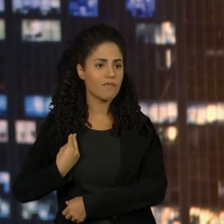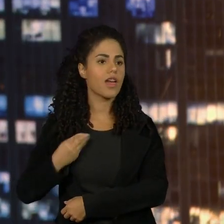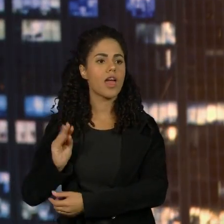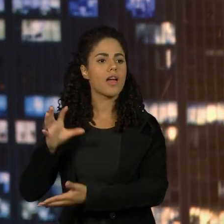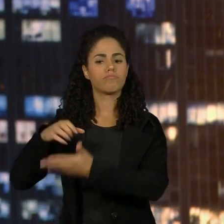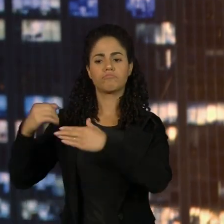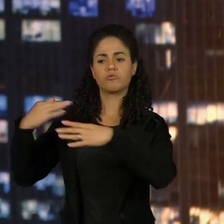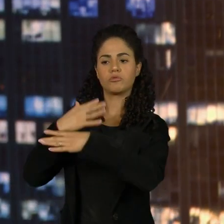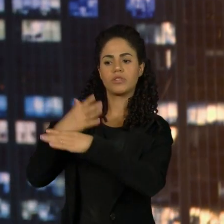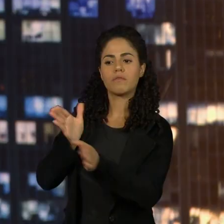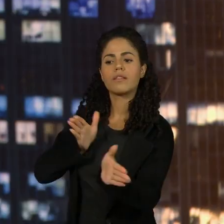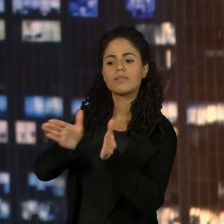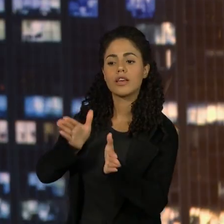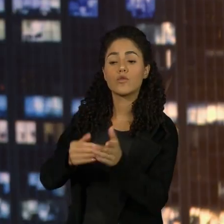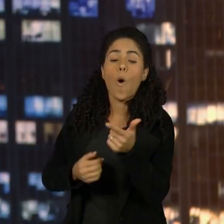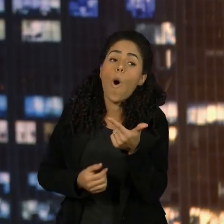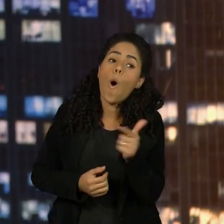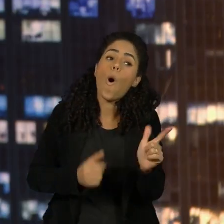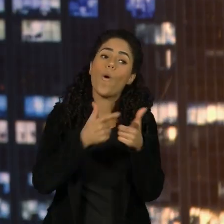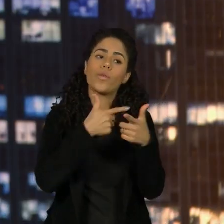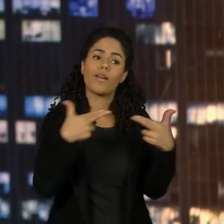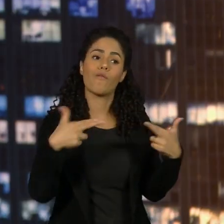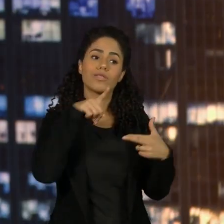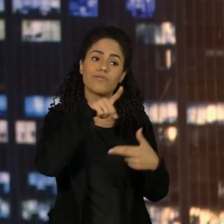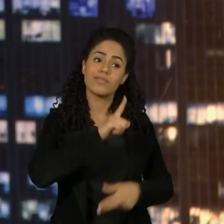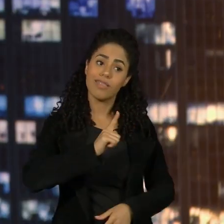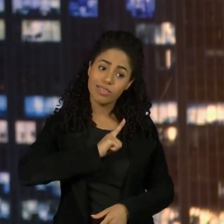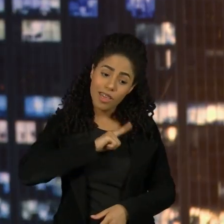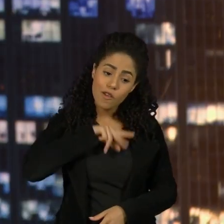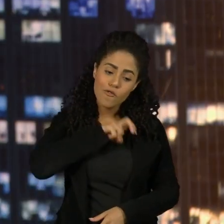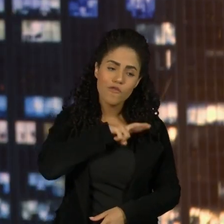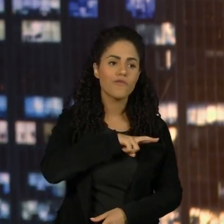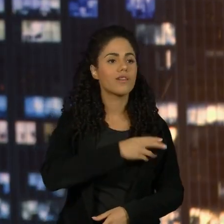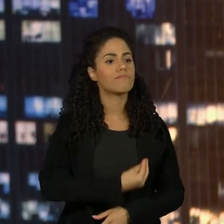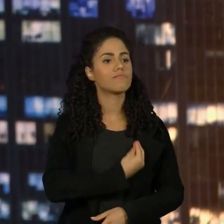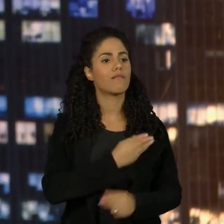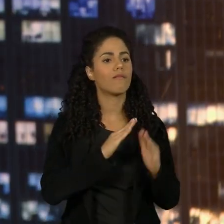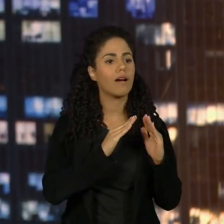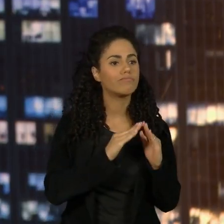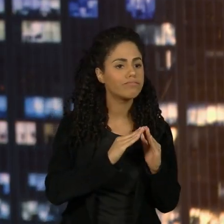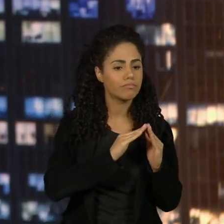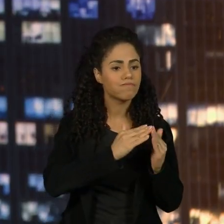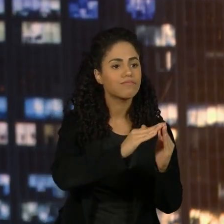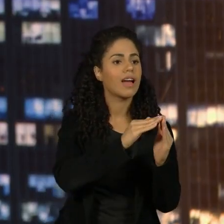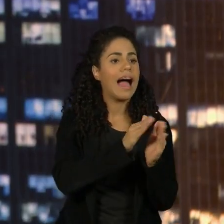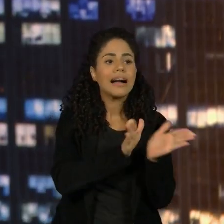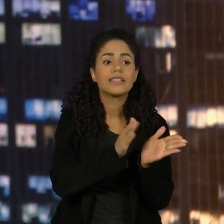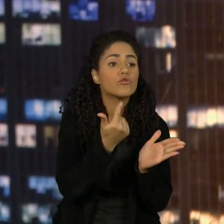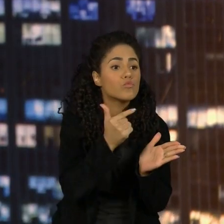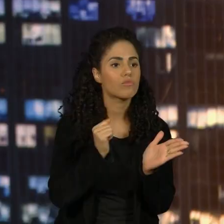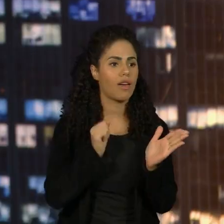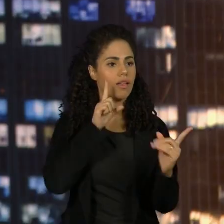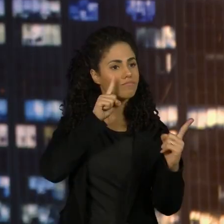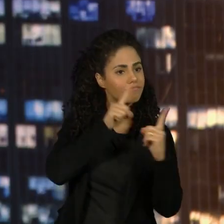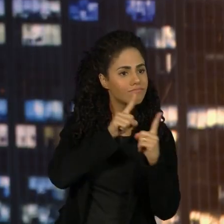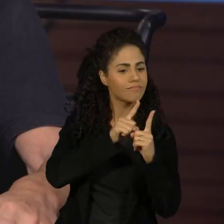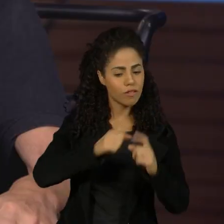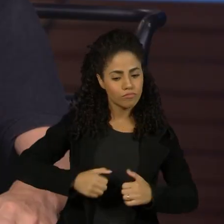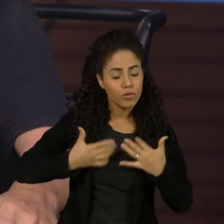centros e ter acesso, outra coisa é você morar em lugares que muitas vezes não tem um infectologista até para te atender, né, Beto?